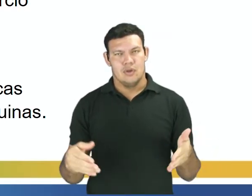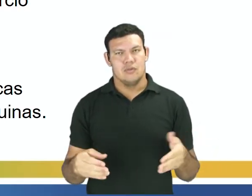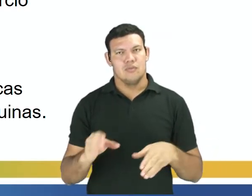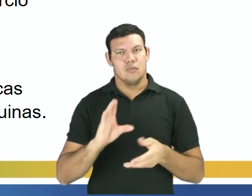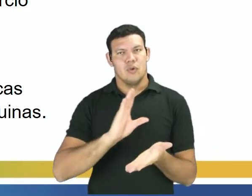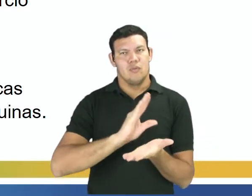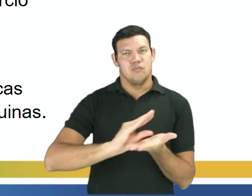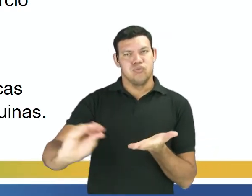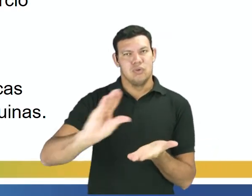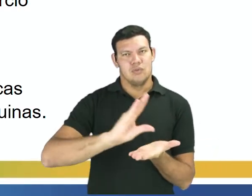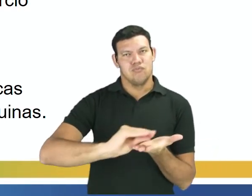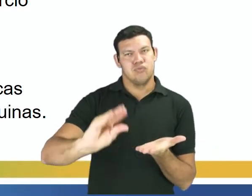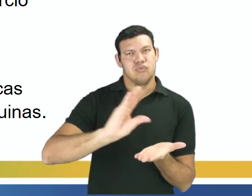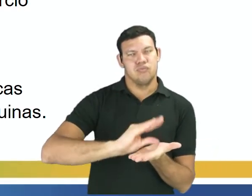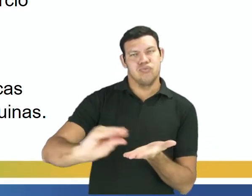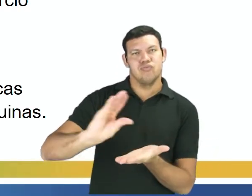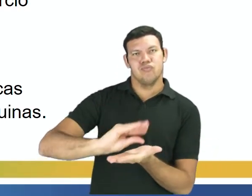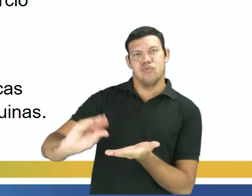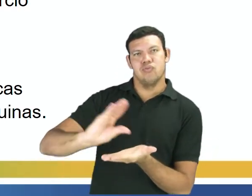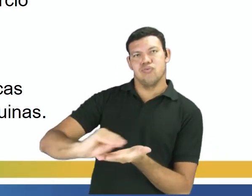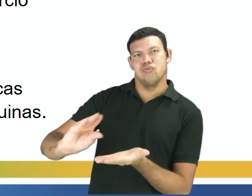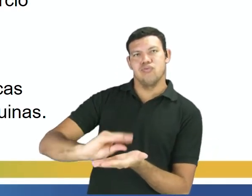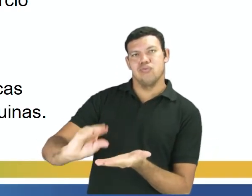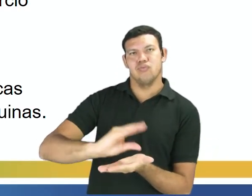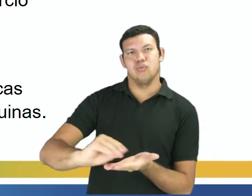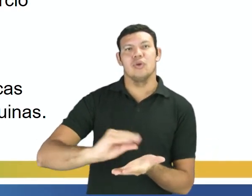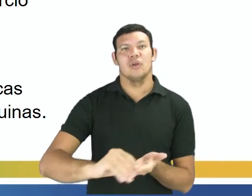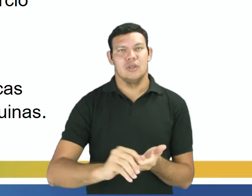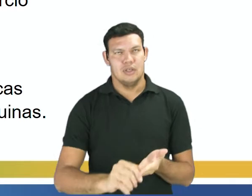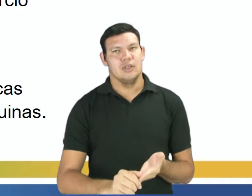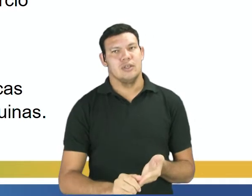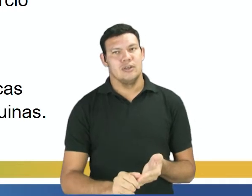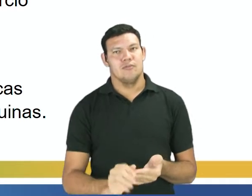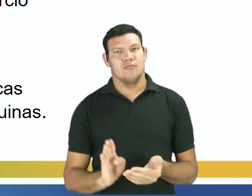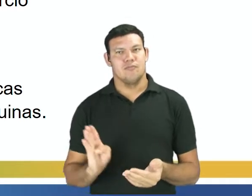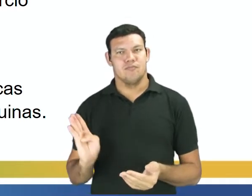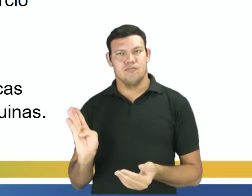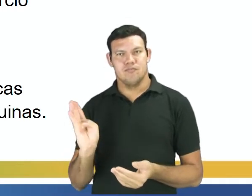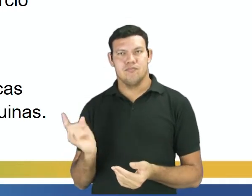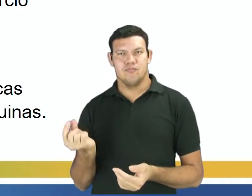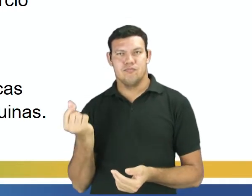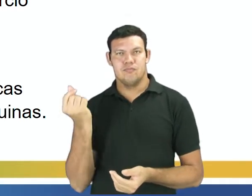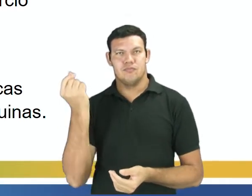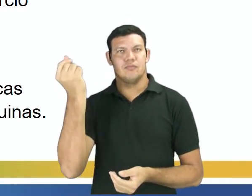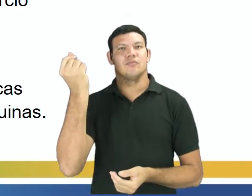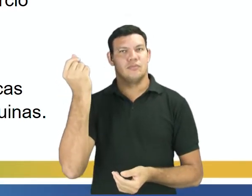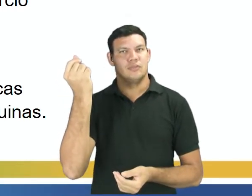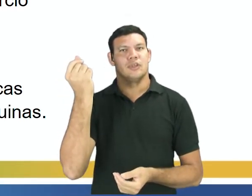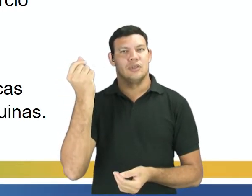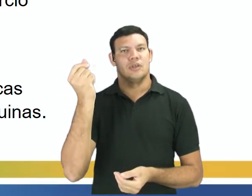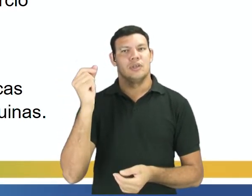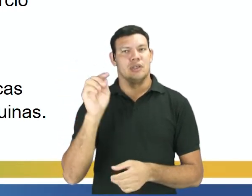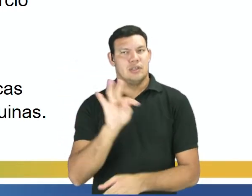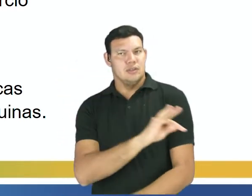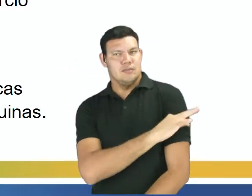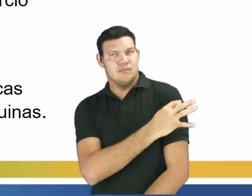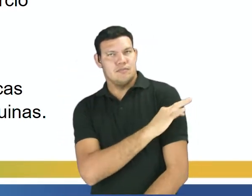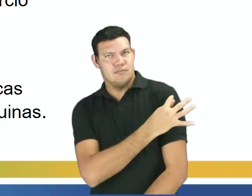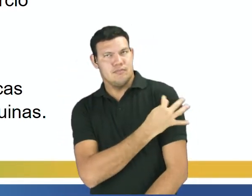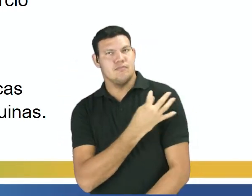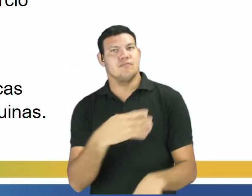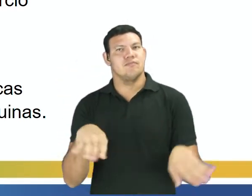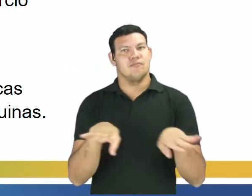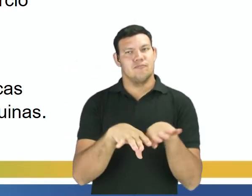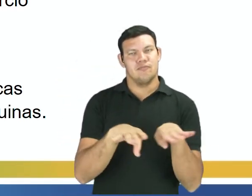e máquinas. Então, à medida que a concorrência aumenta, também ocorre uma busca crescente para encontrar outras formas